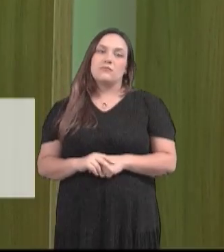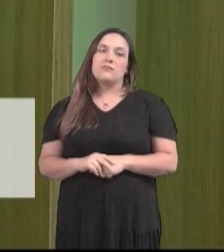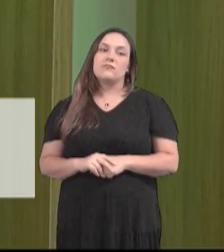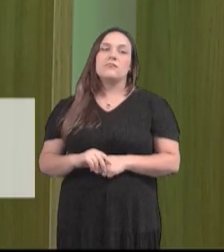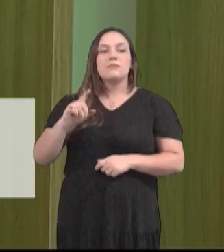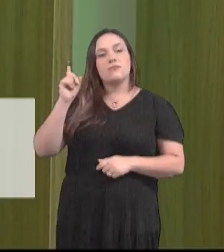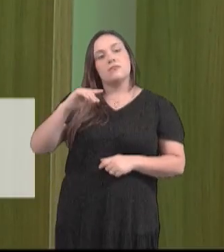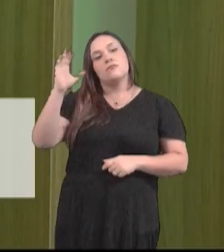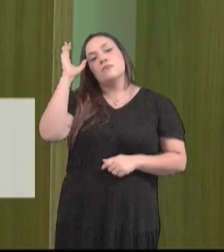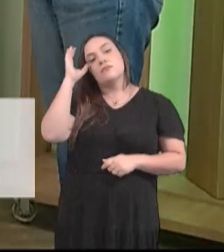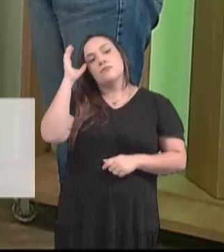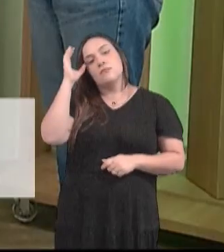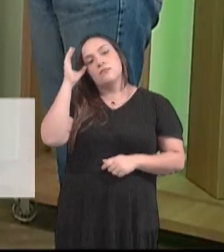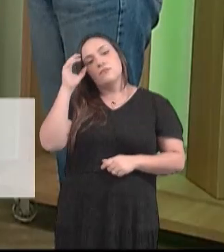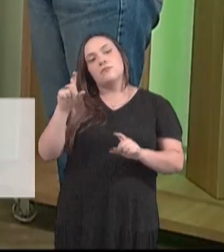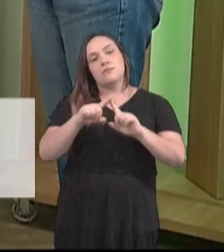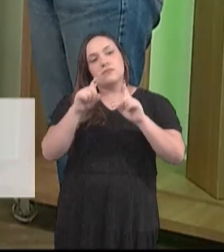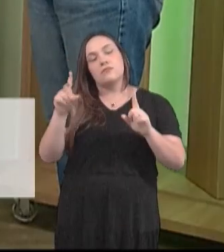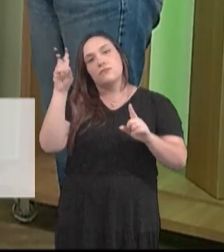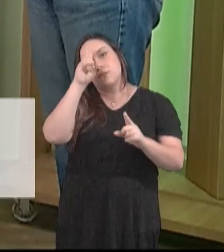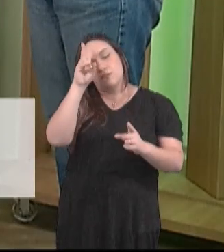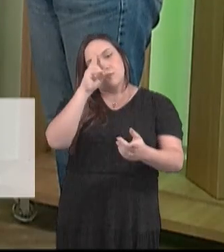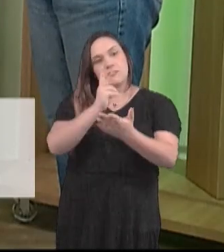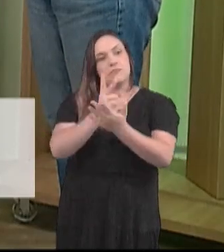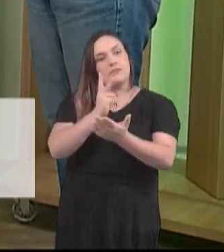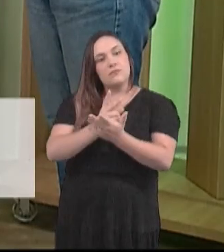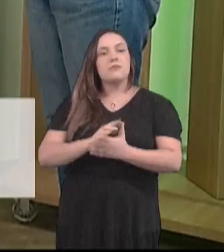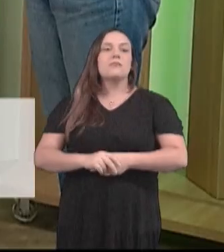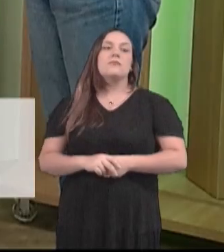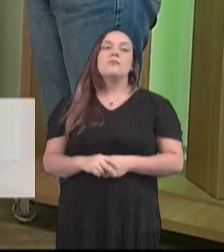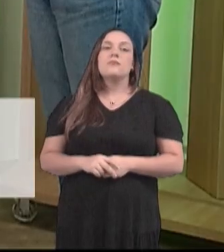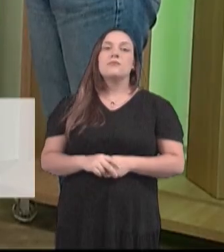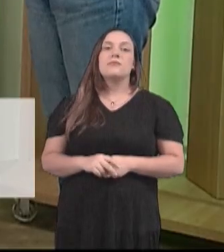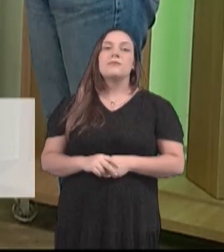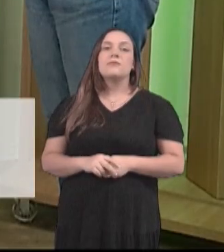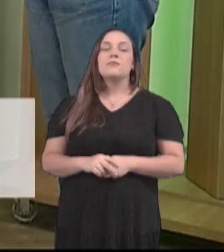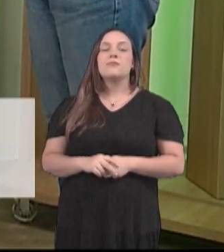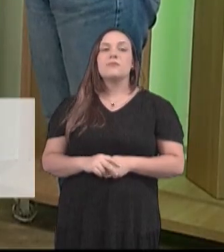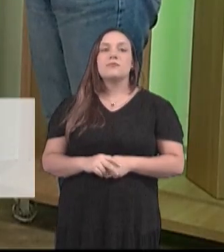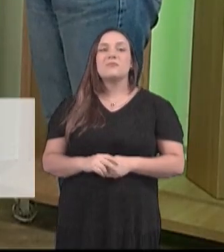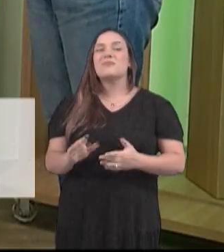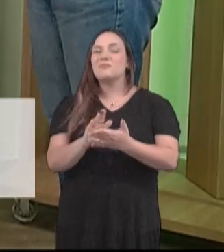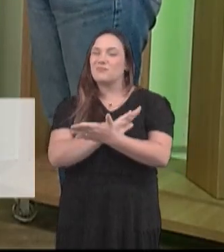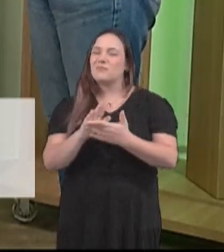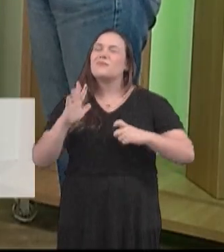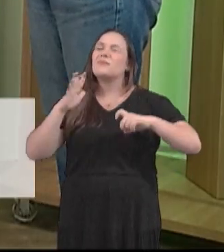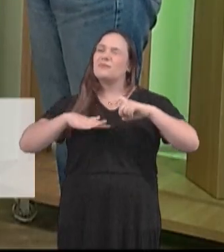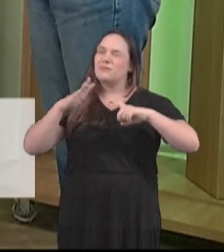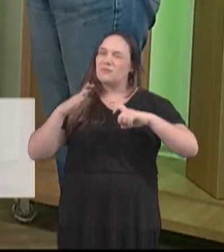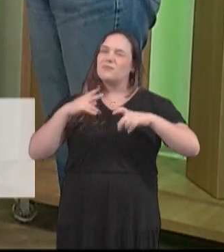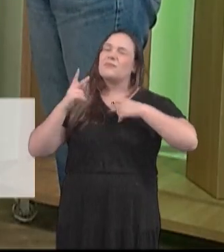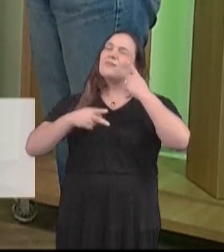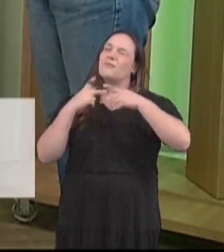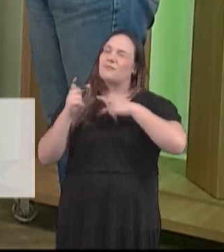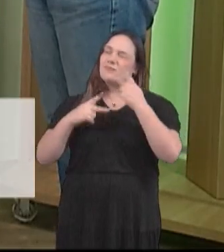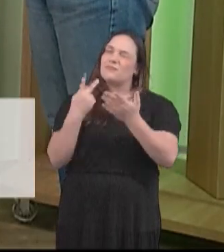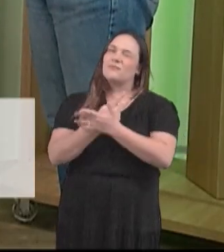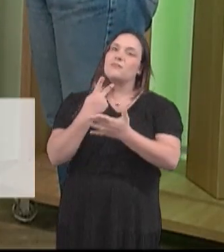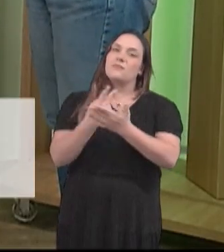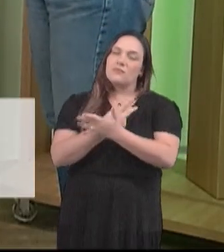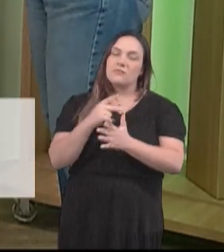de conscientização, mas lembrando sempre aí quanto algumas inverdades que ficam por